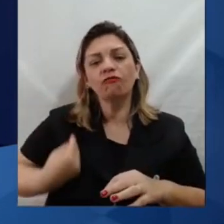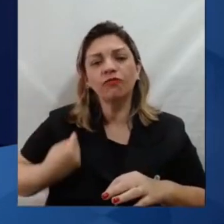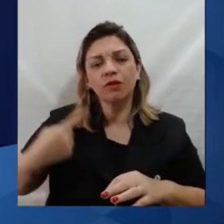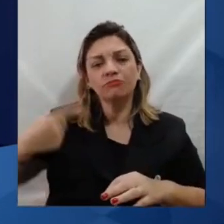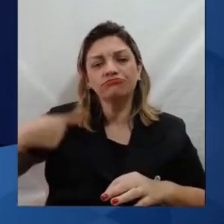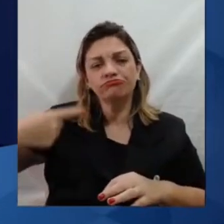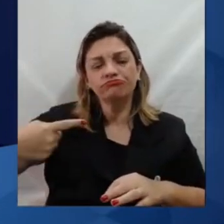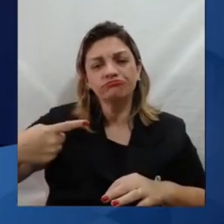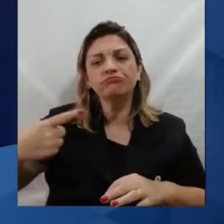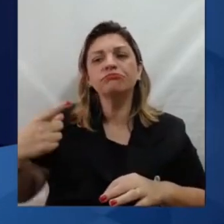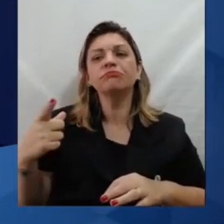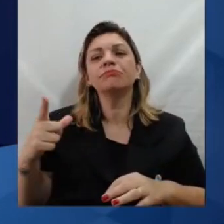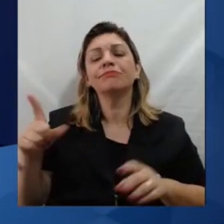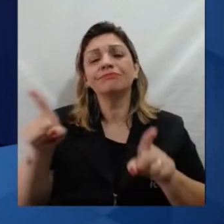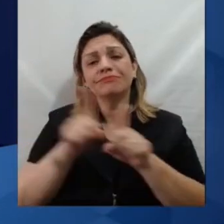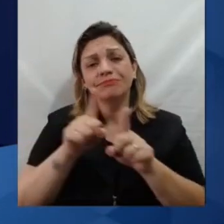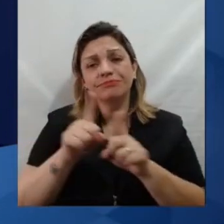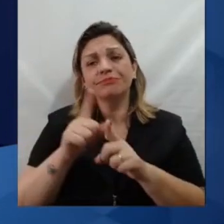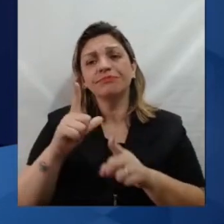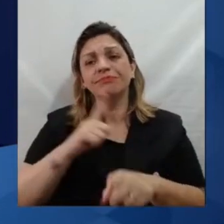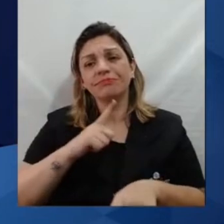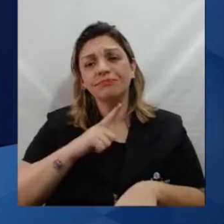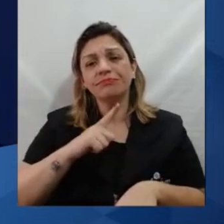trazendo também